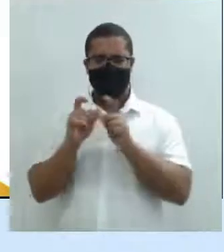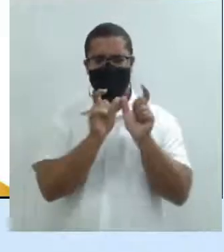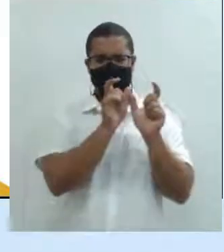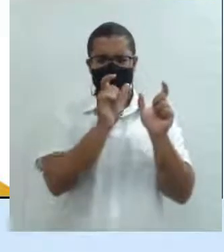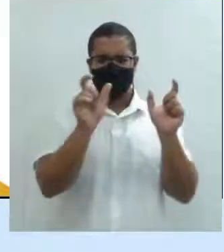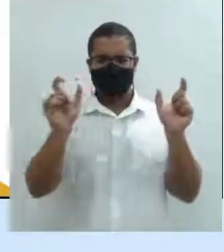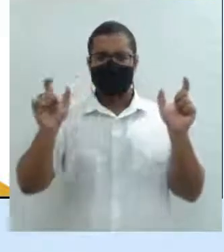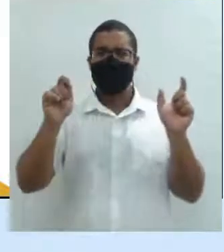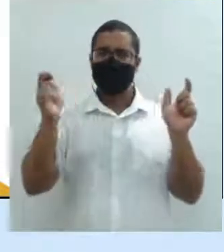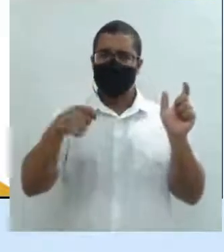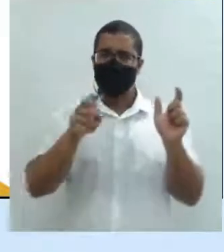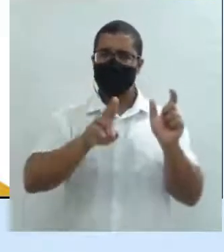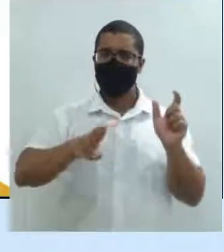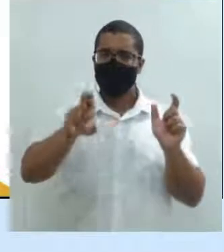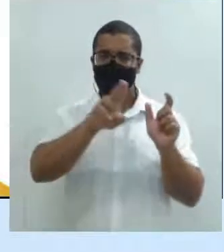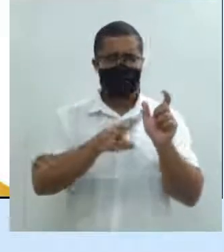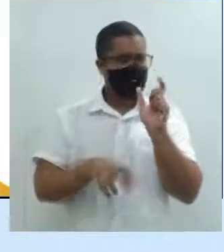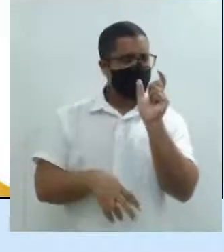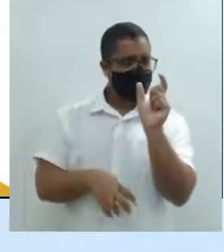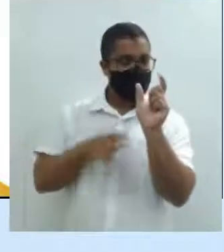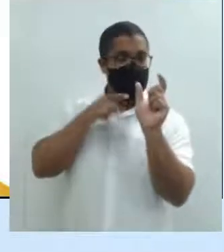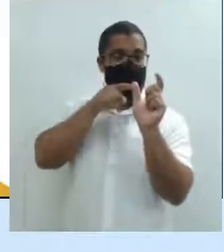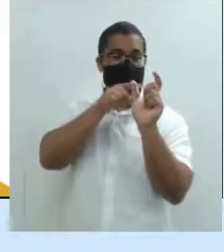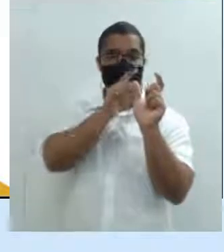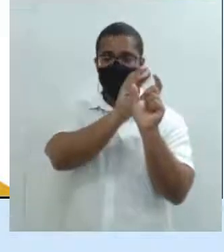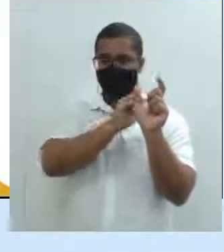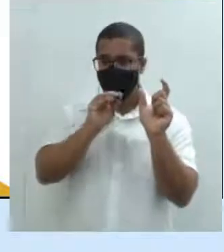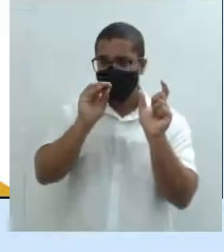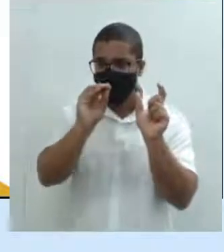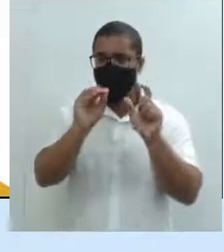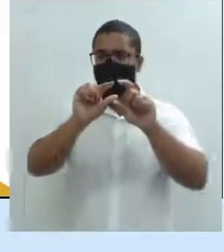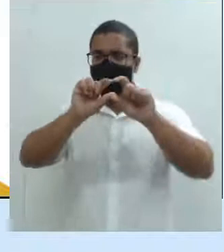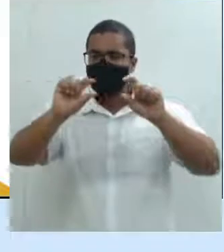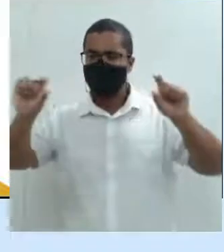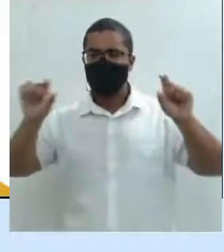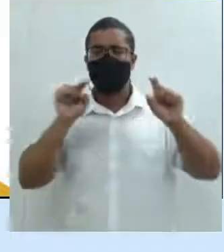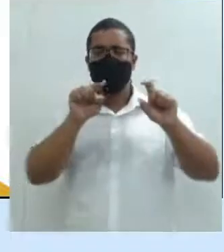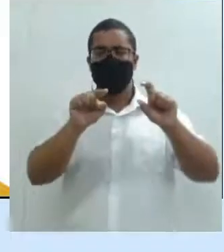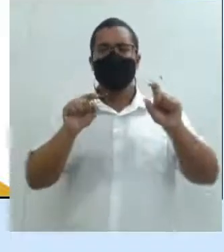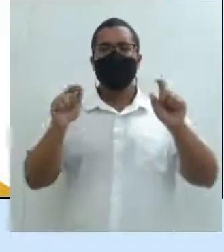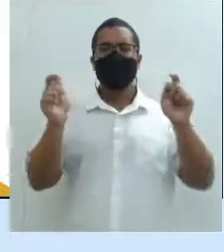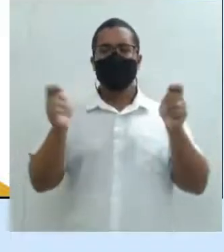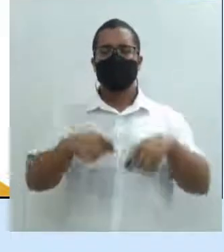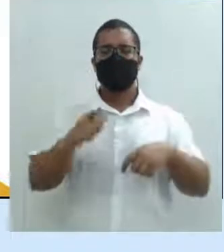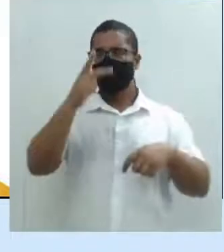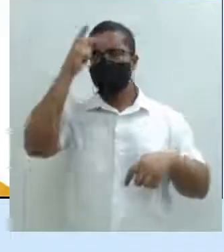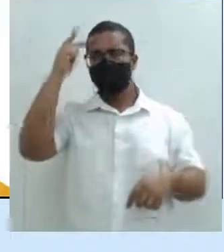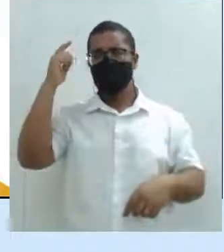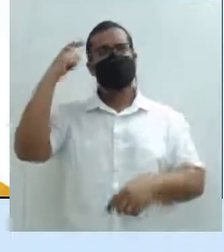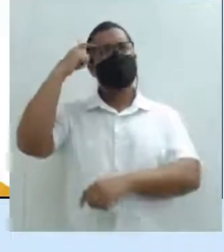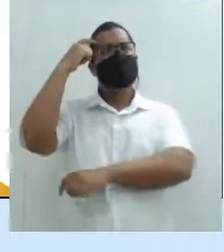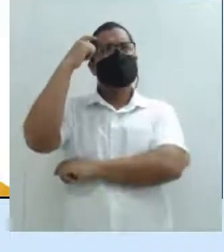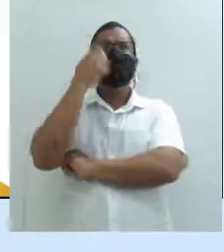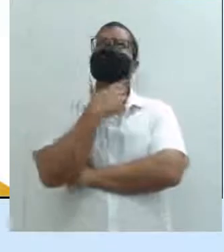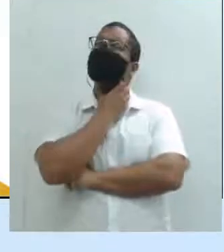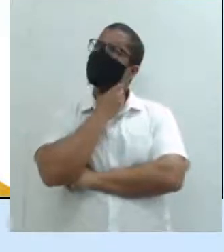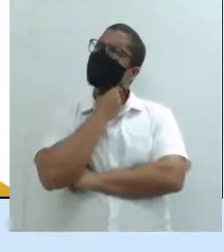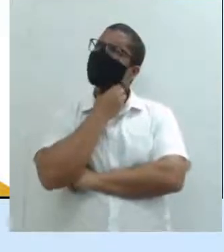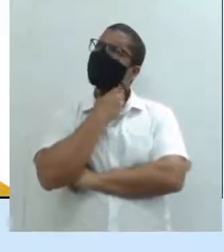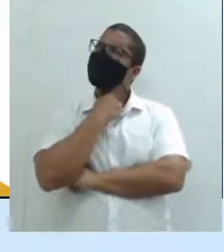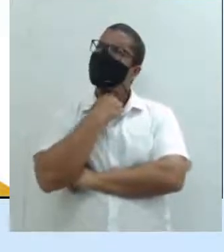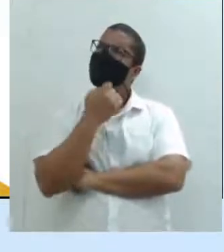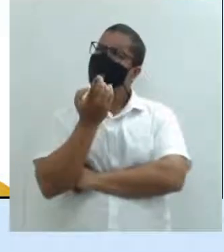vezes utilizadas de uma determinada maneira, elas conseguem fazer com que as pessoas que estejam